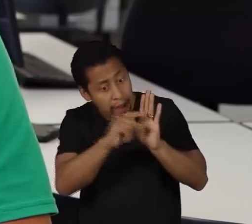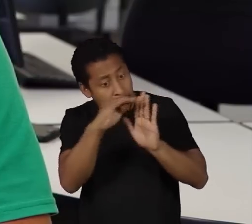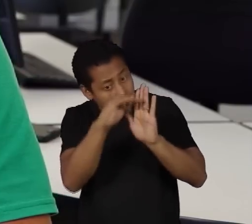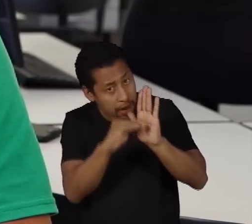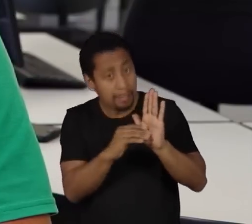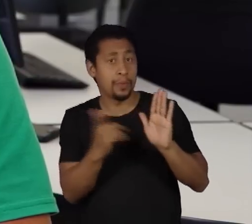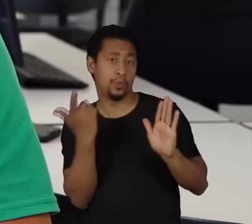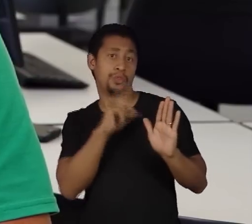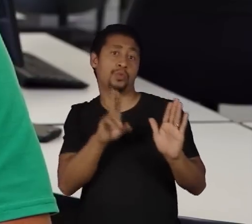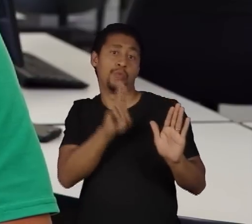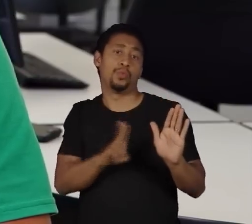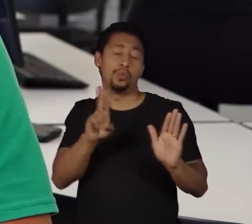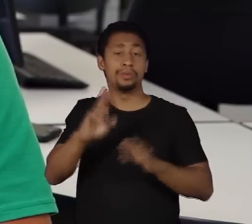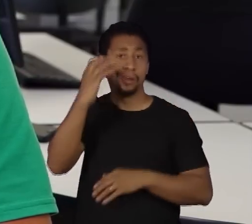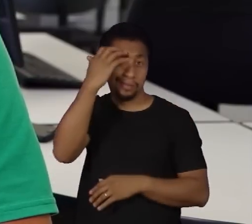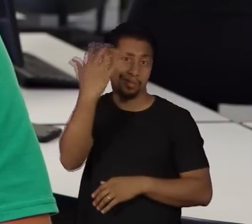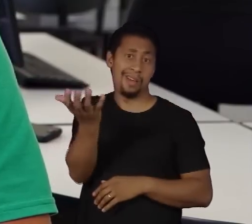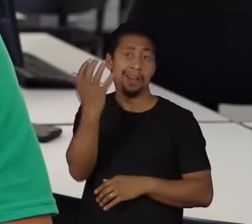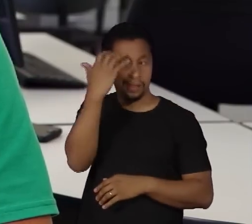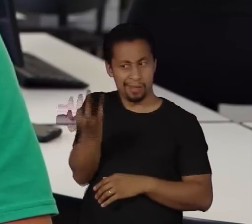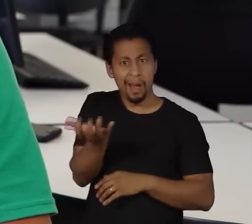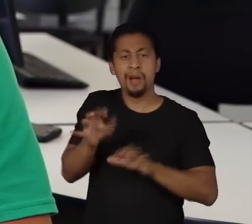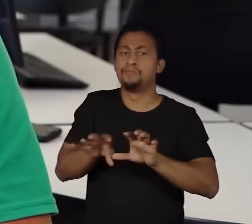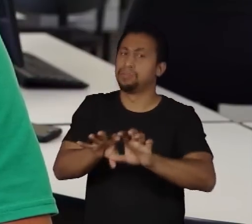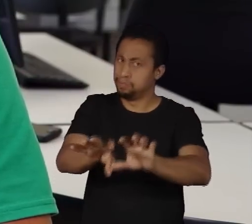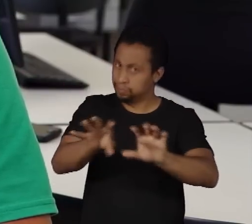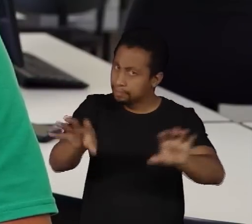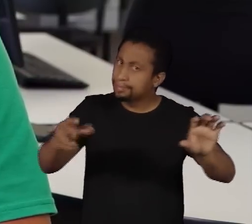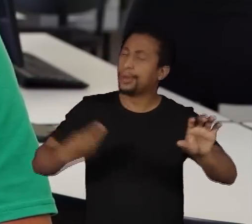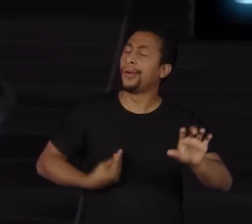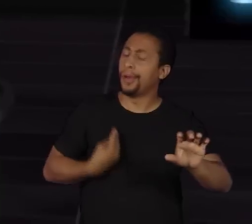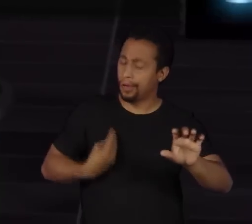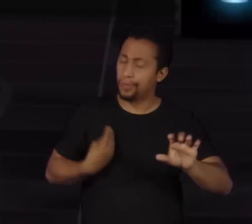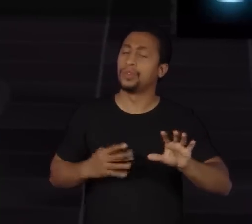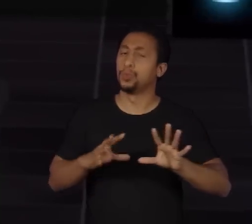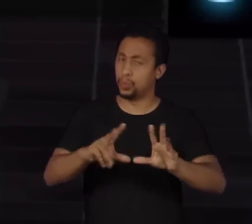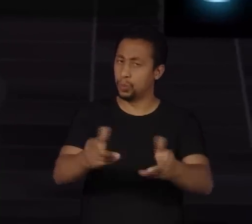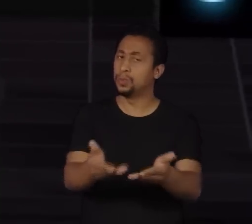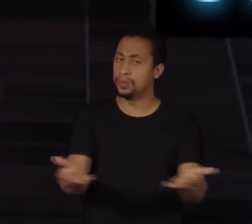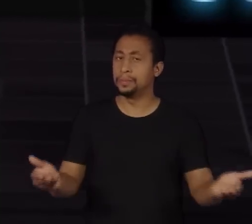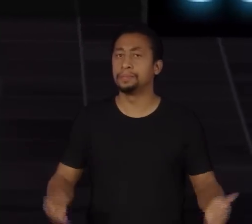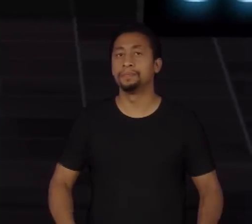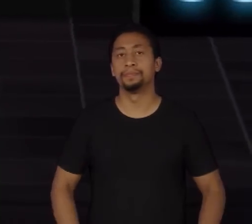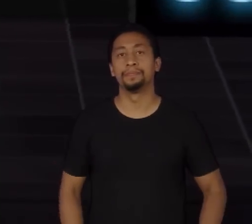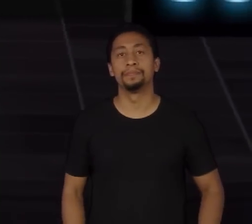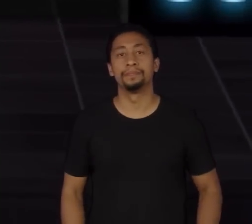esse tipo de ferramenta que mexem com a vida e podem mexer com a vida de todo mundo.